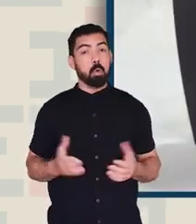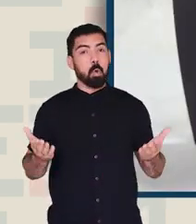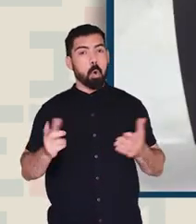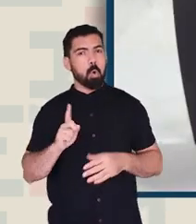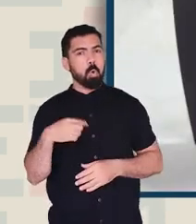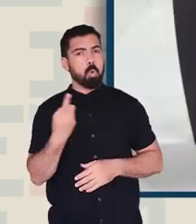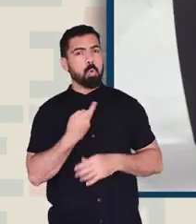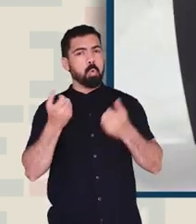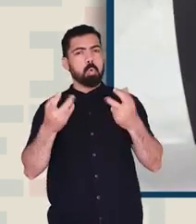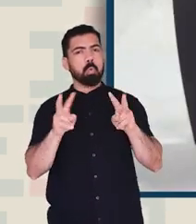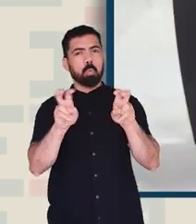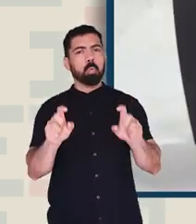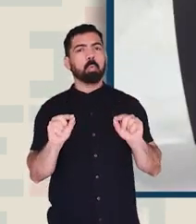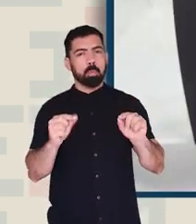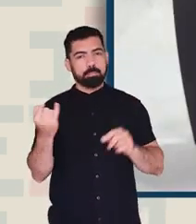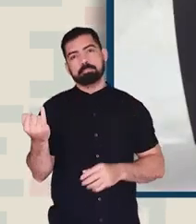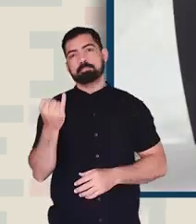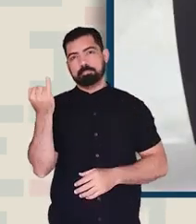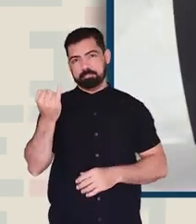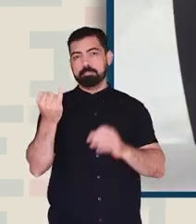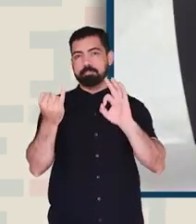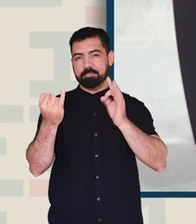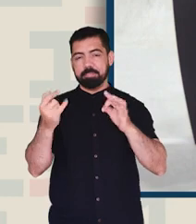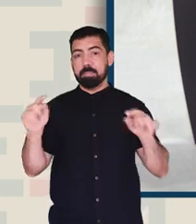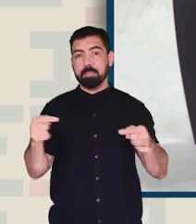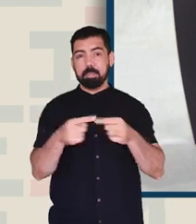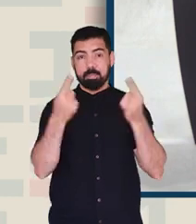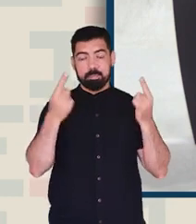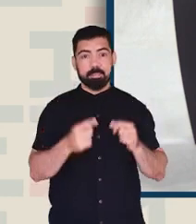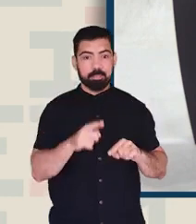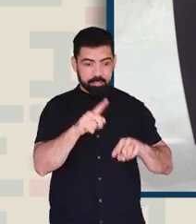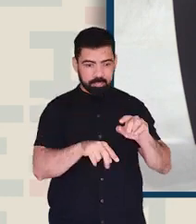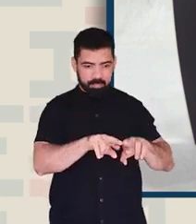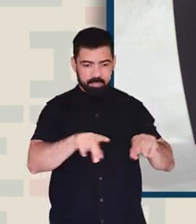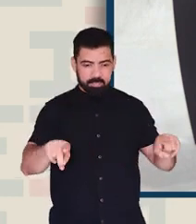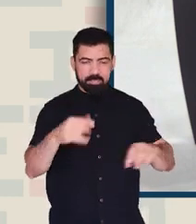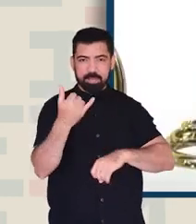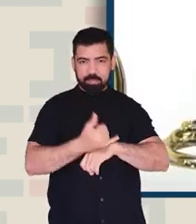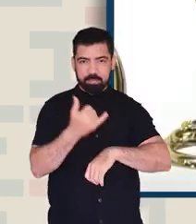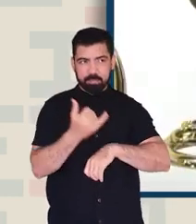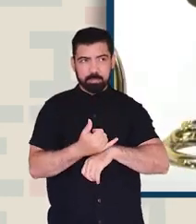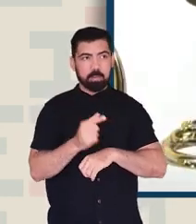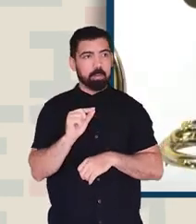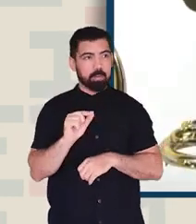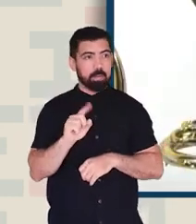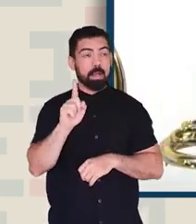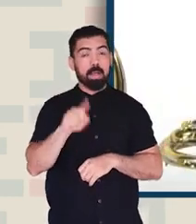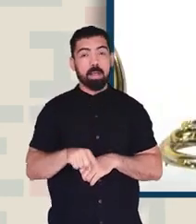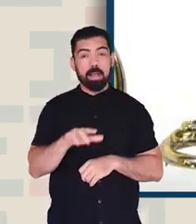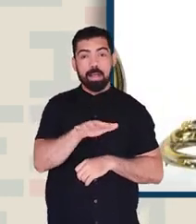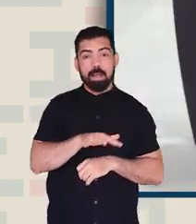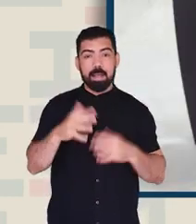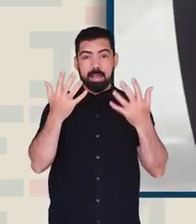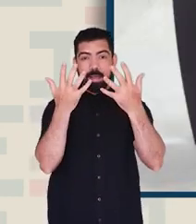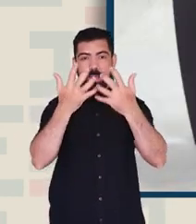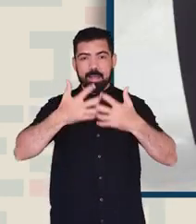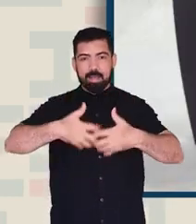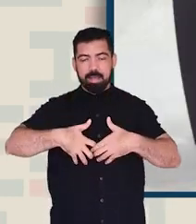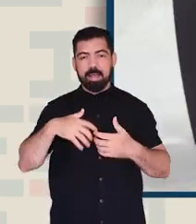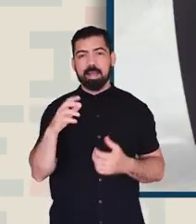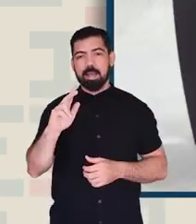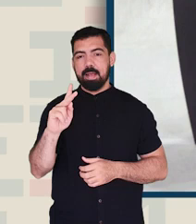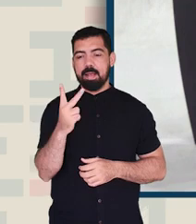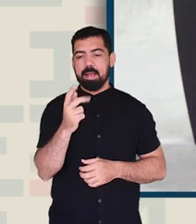agora sobre uma questão muito importante relativa aos instrumentos de metais, que é a série harmônica. Vou demonstrar